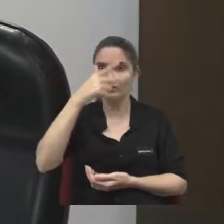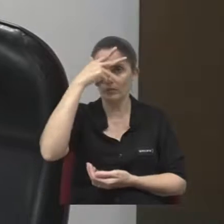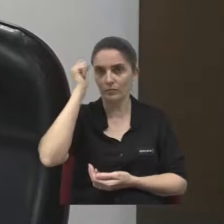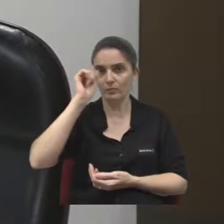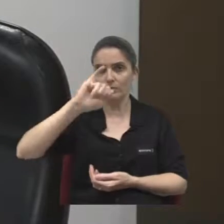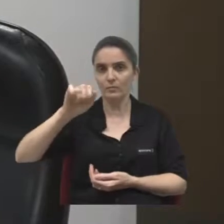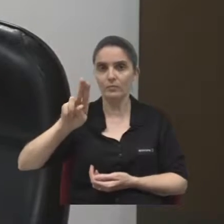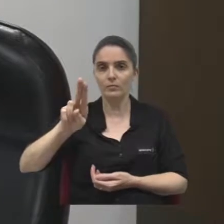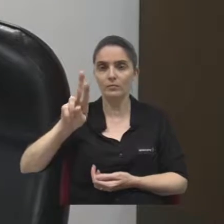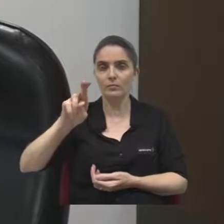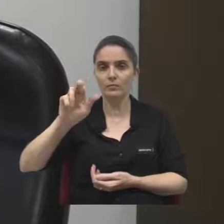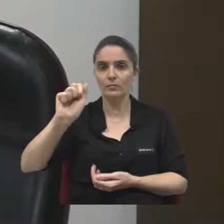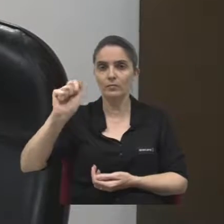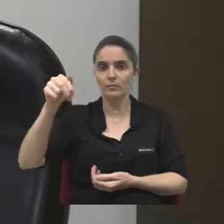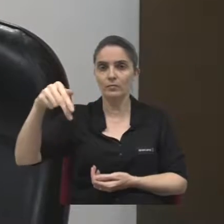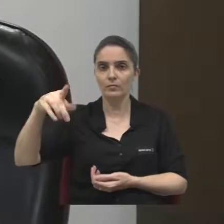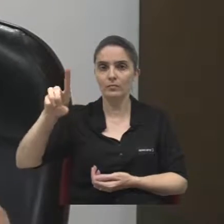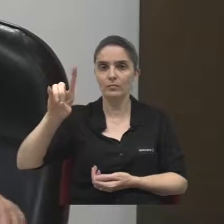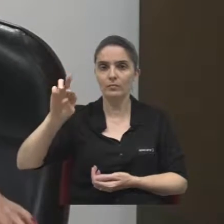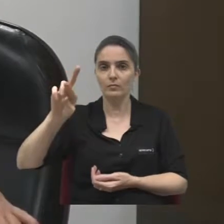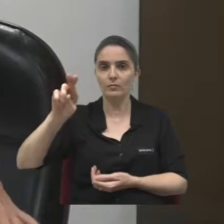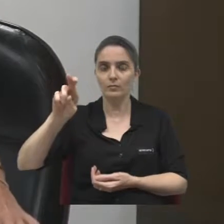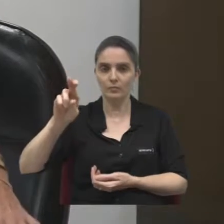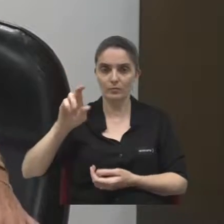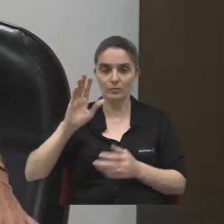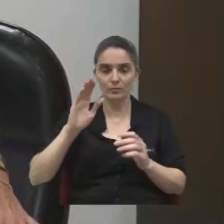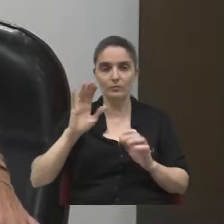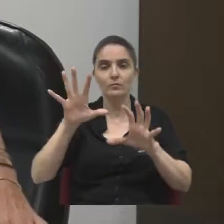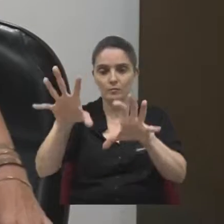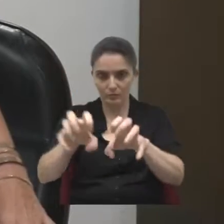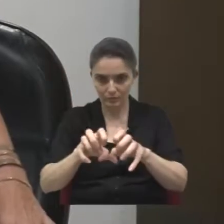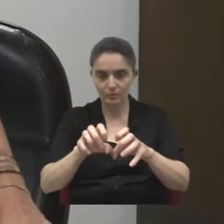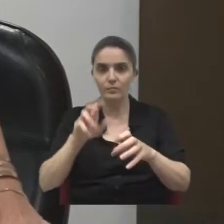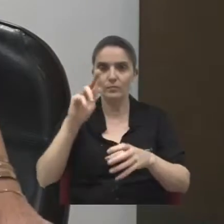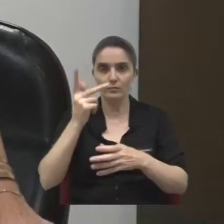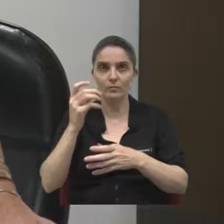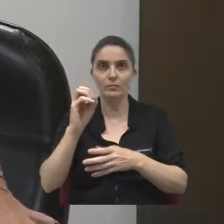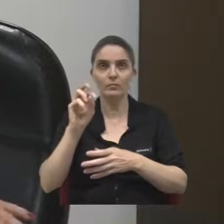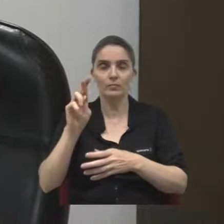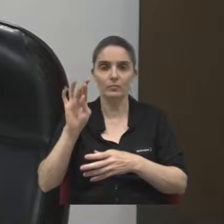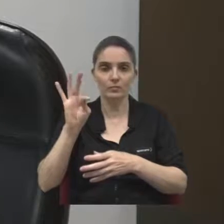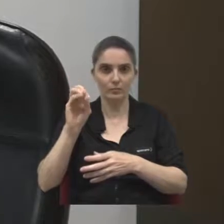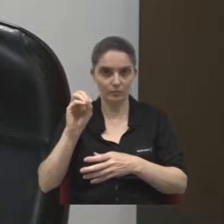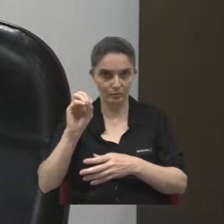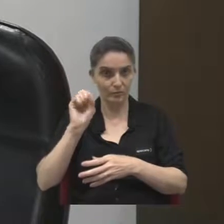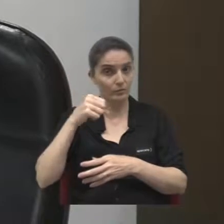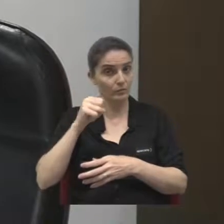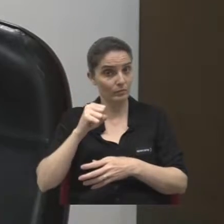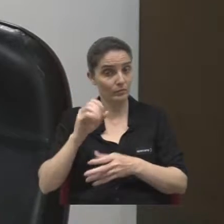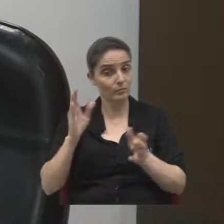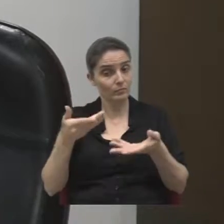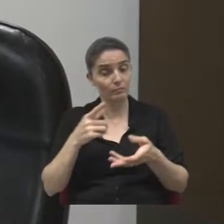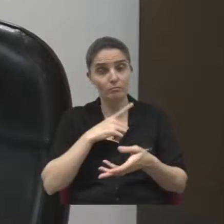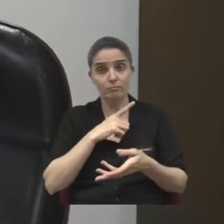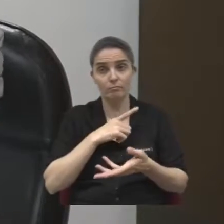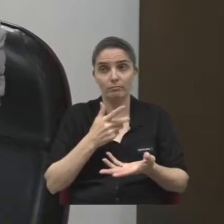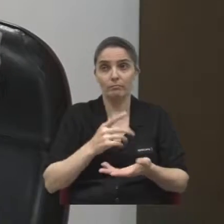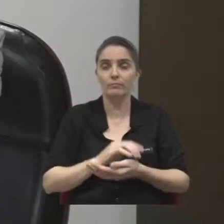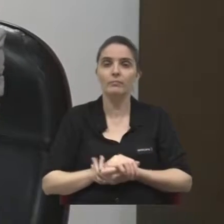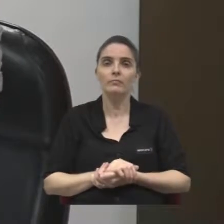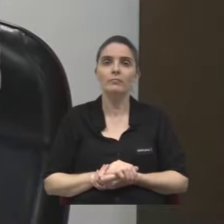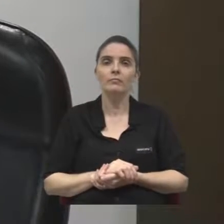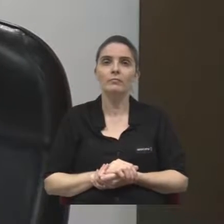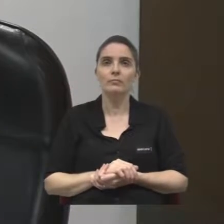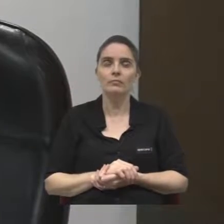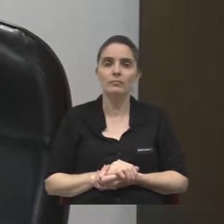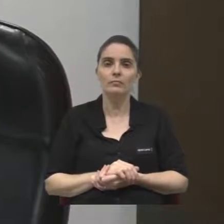horto, e o que hoje faz com que possamos ter o horto. A invasão